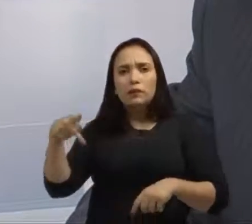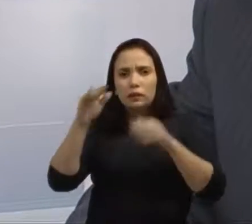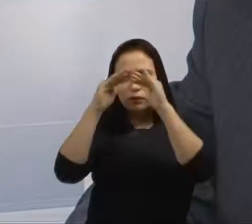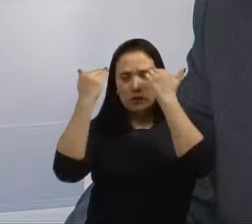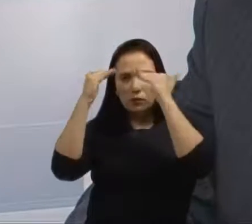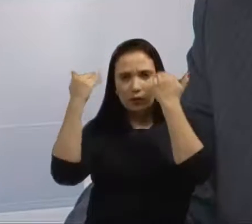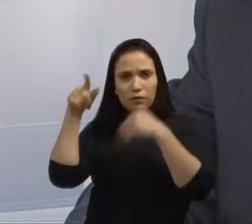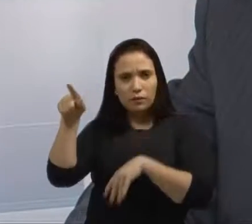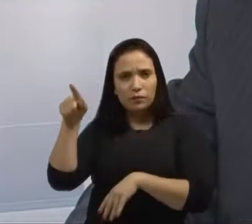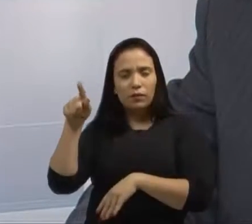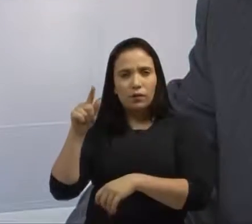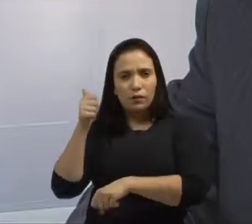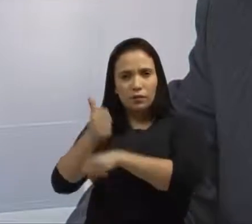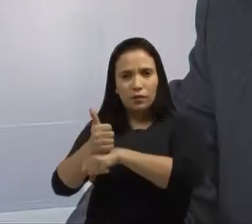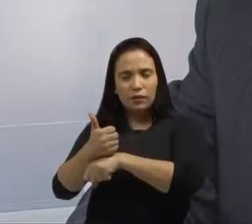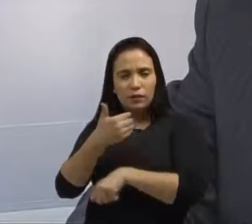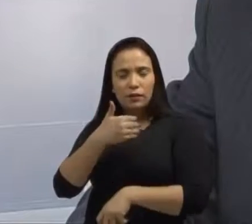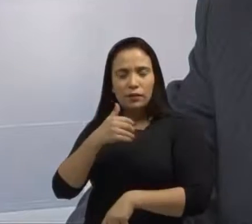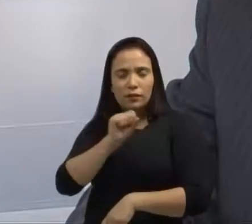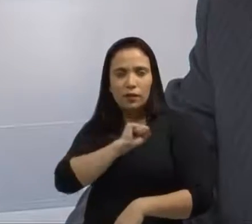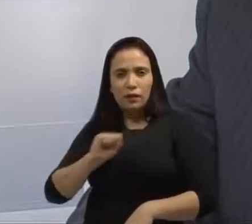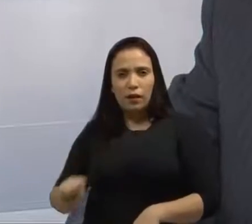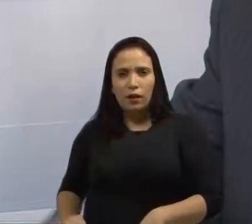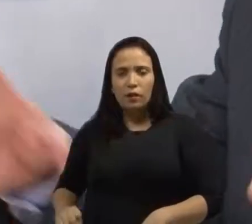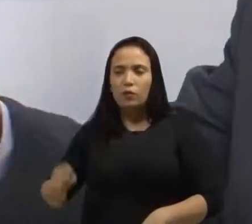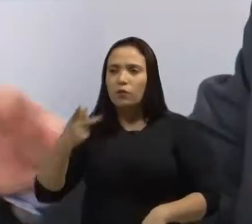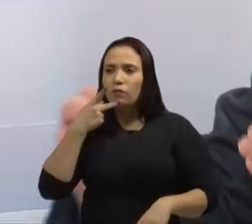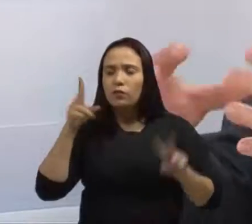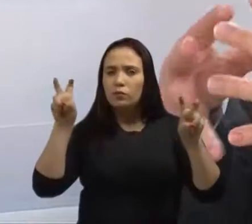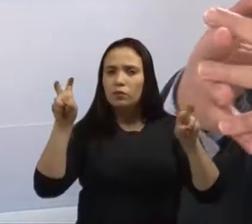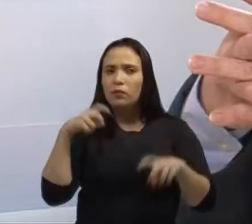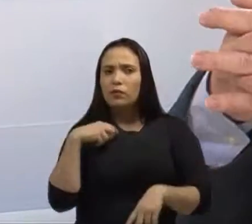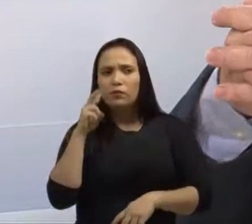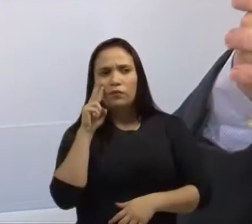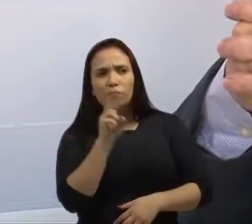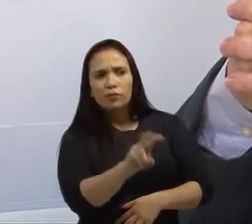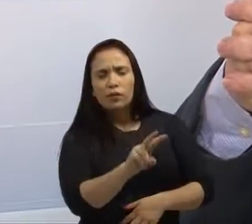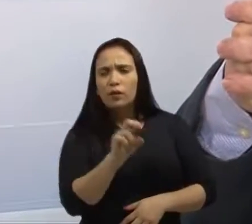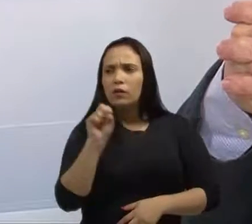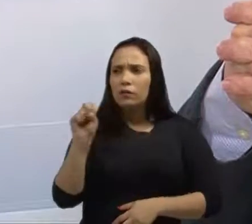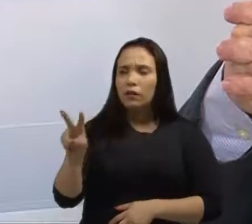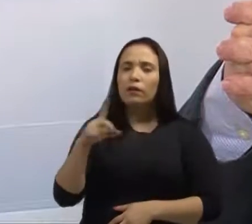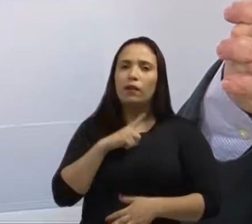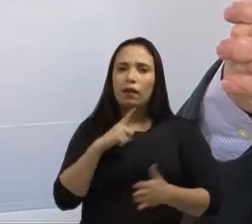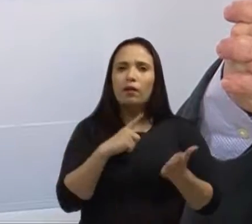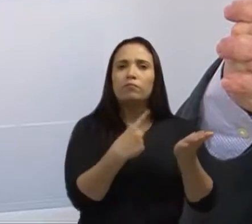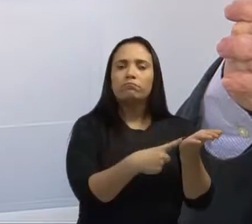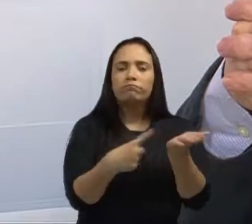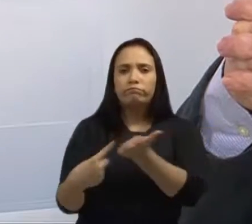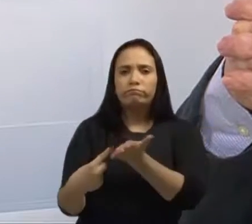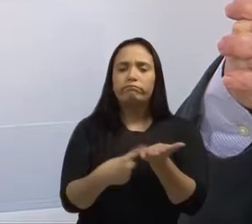Oliveira, na área de segurança pública, eu noto que há uma simbiose.